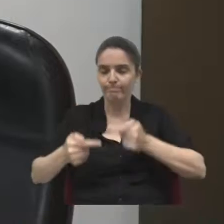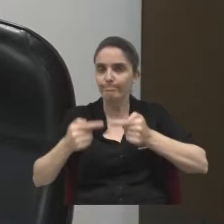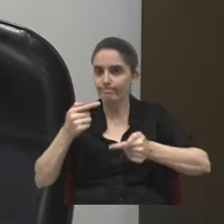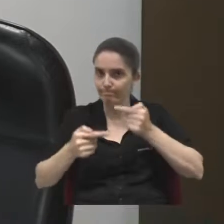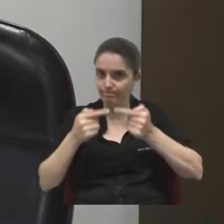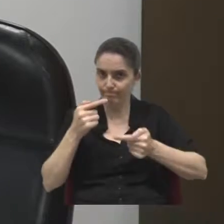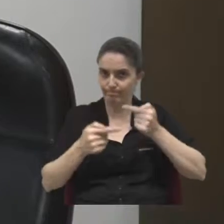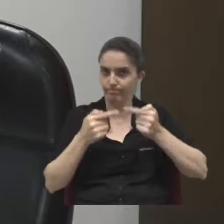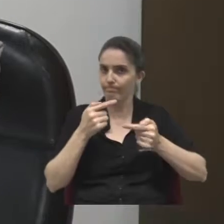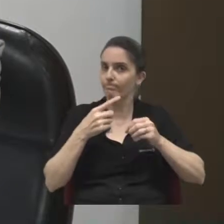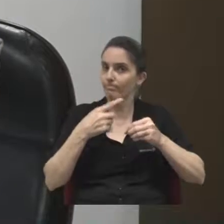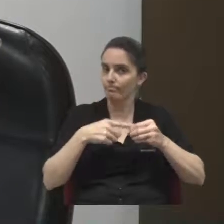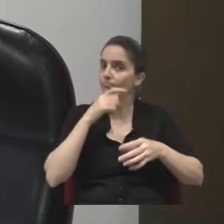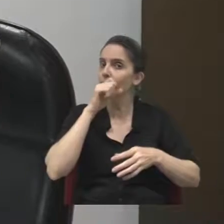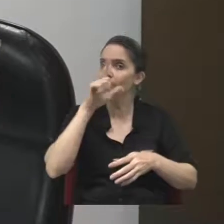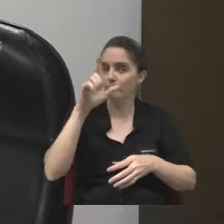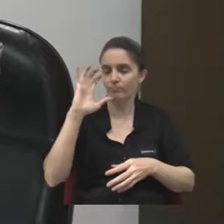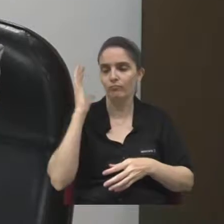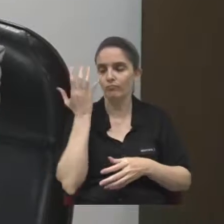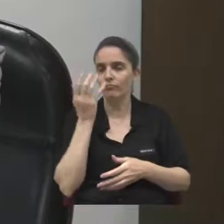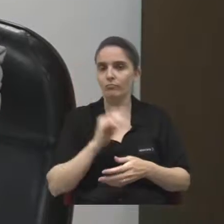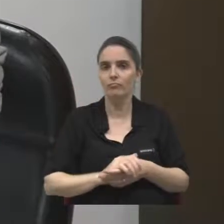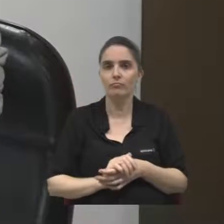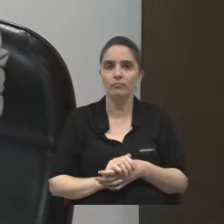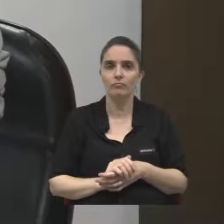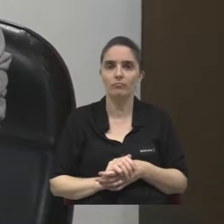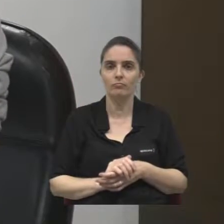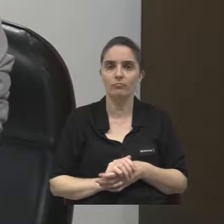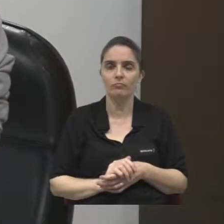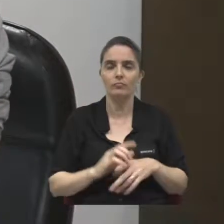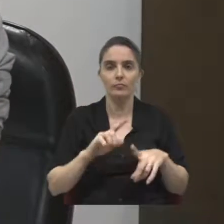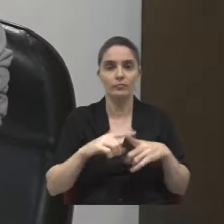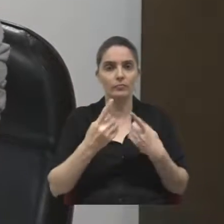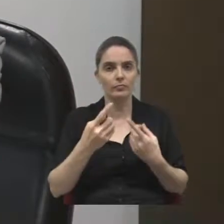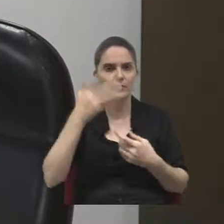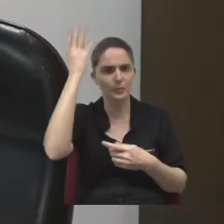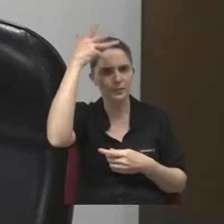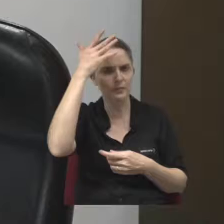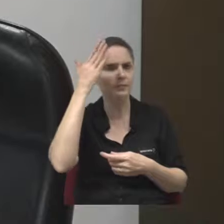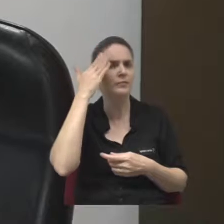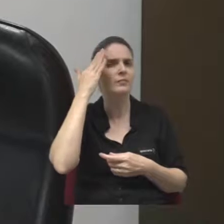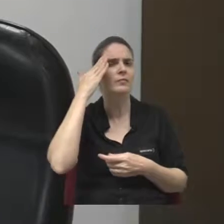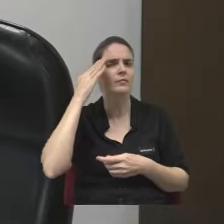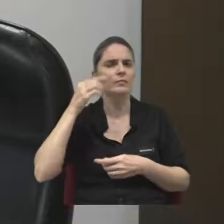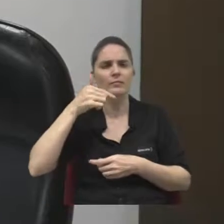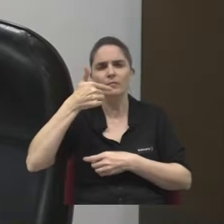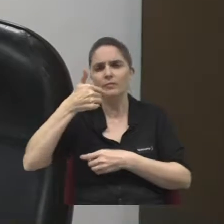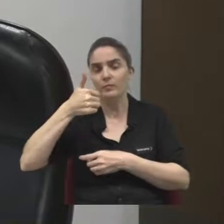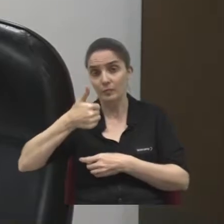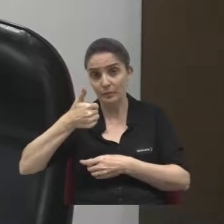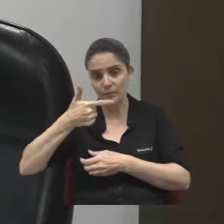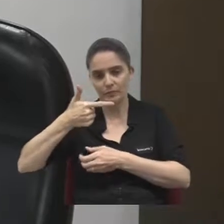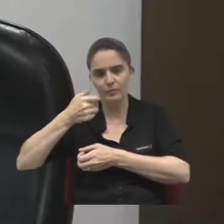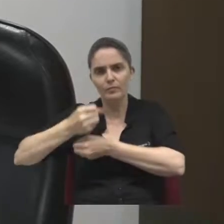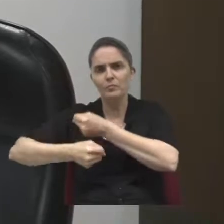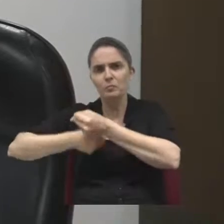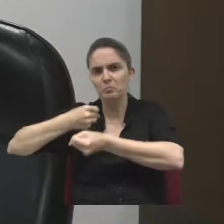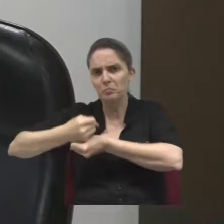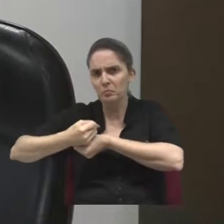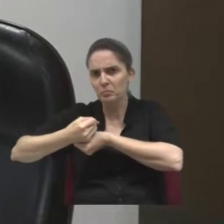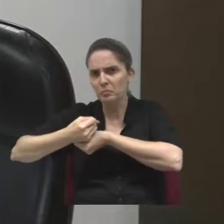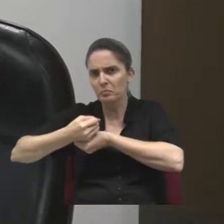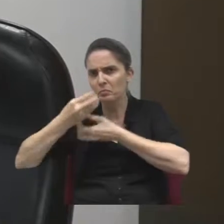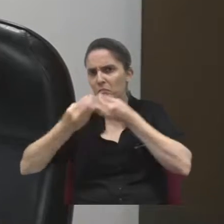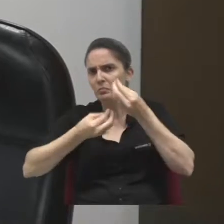município. Mas eu gostaria de saber, depois de 12 anos, como é que se a bandeira